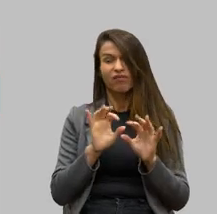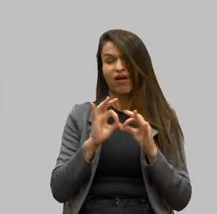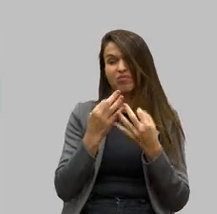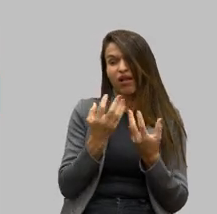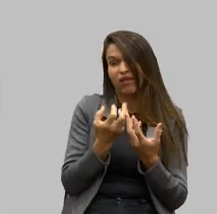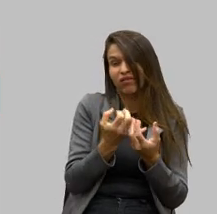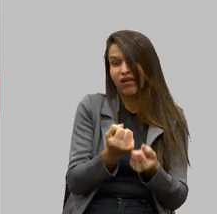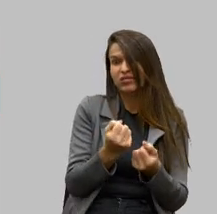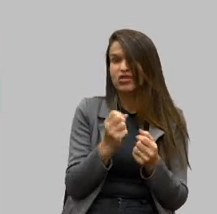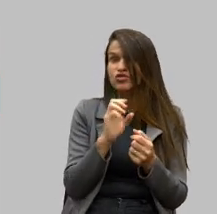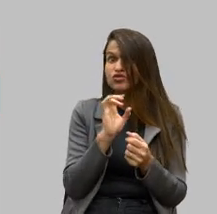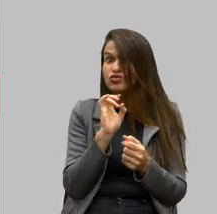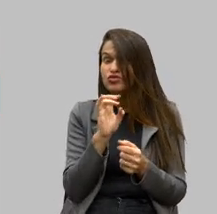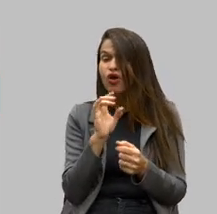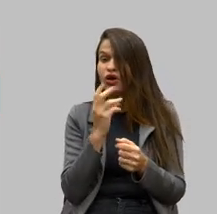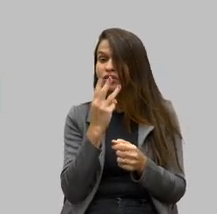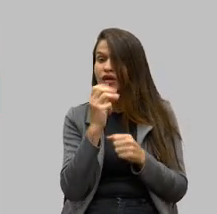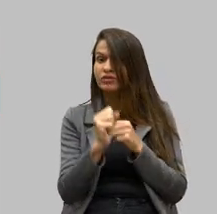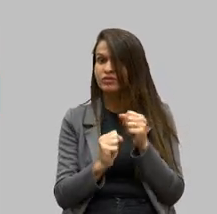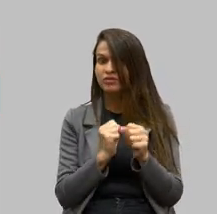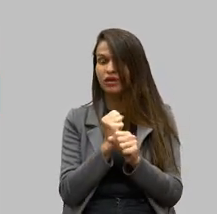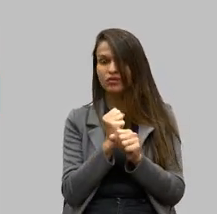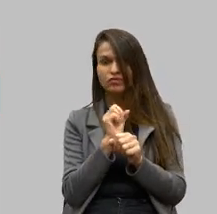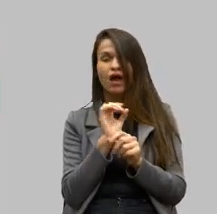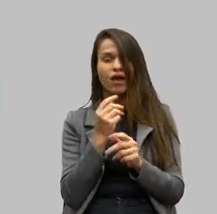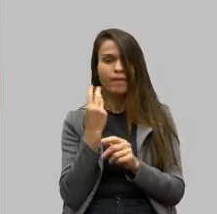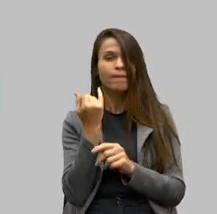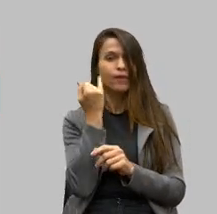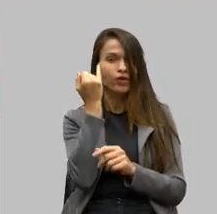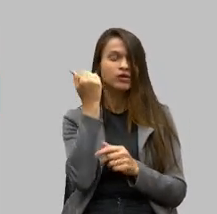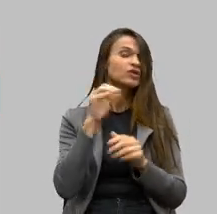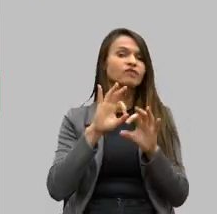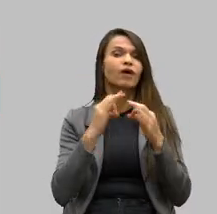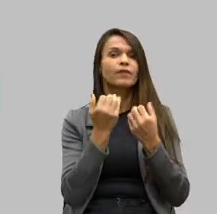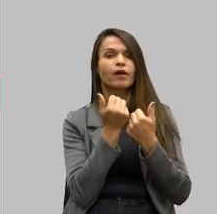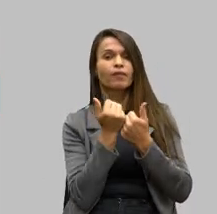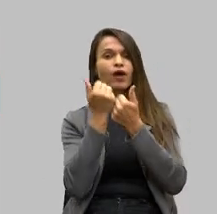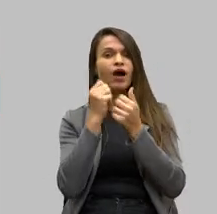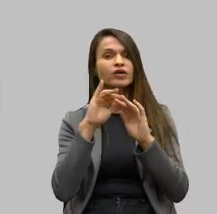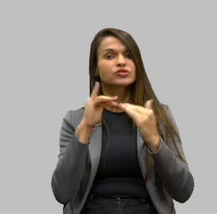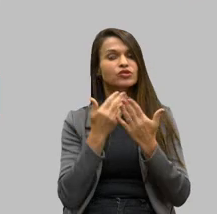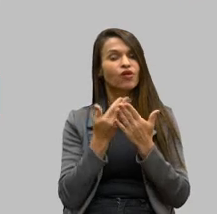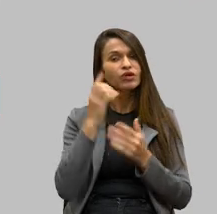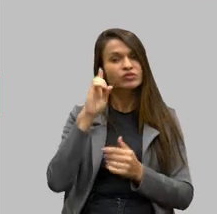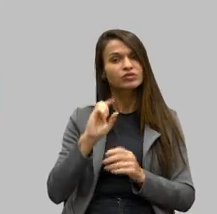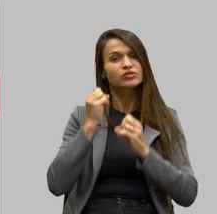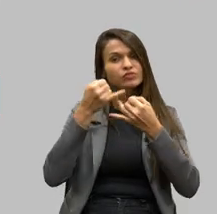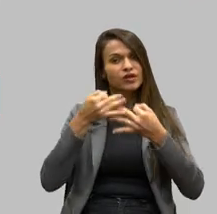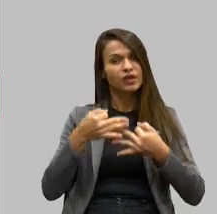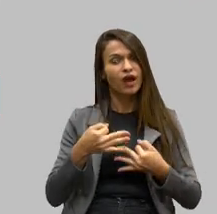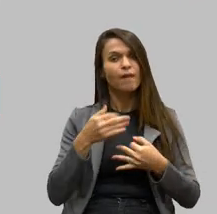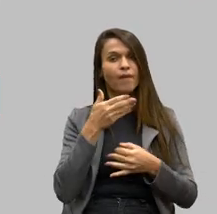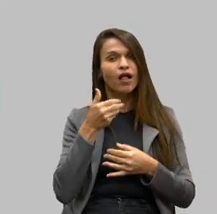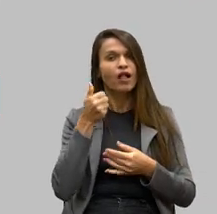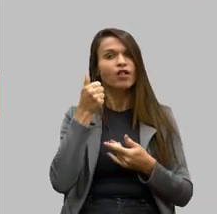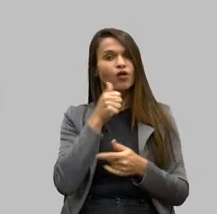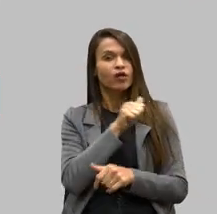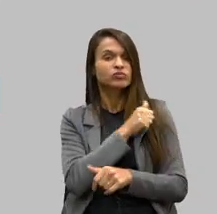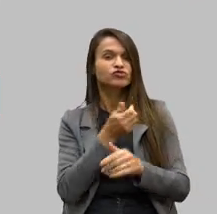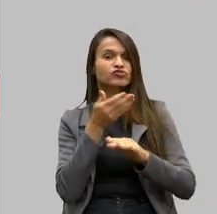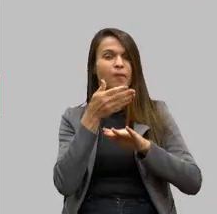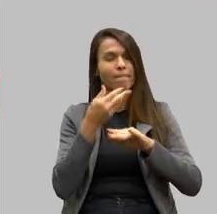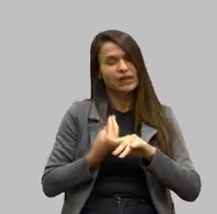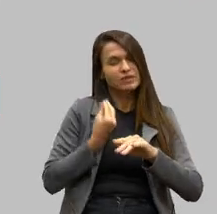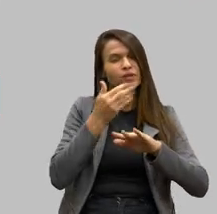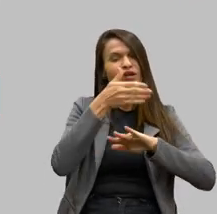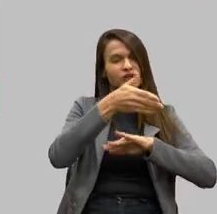São só três anos. Eu acho importante a família apoiar a escola, o diretor explicar direitinho, e é melhor estudante estar dentro da escola do que ele estar